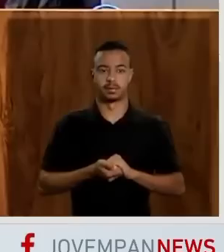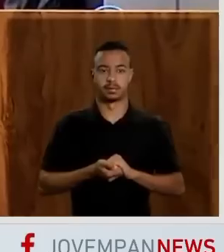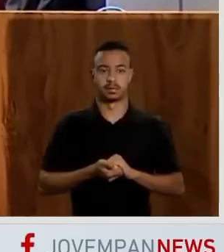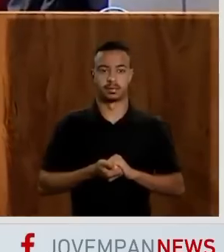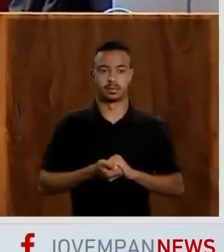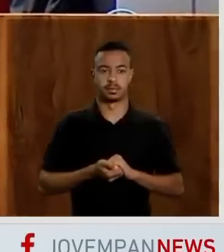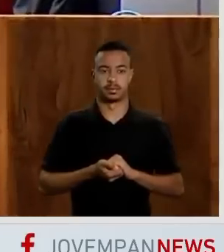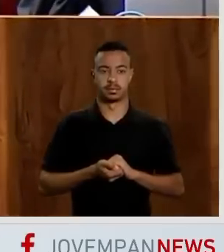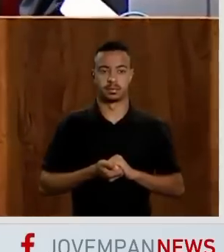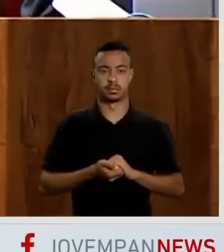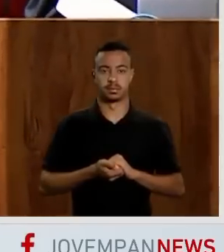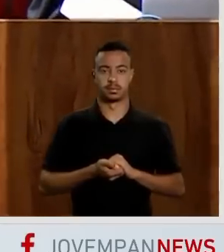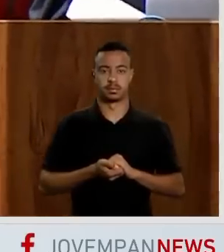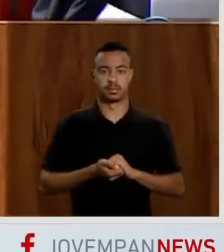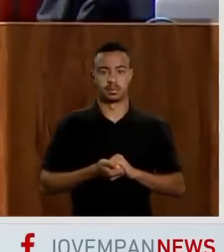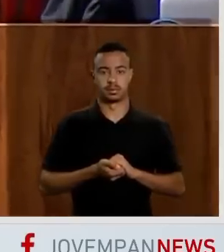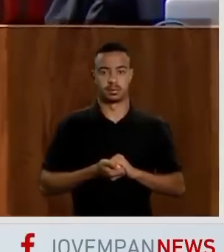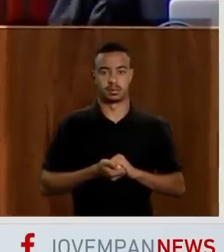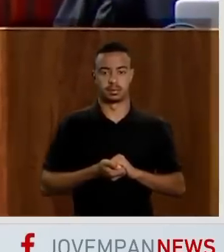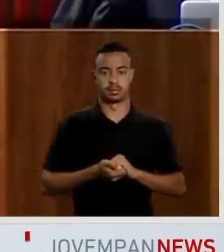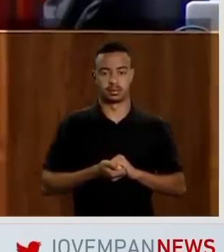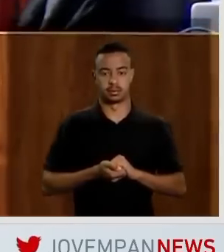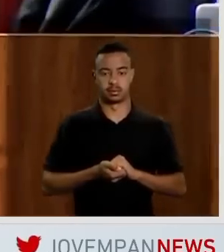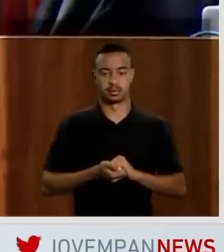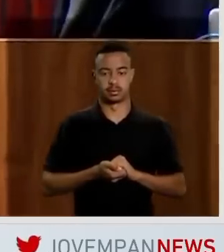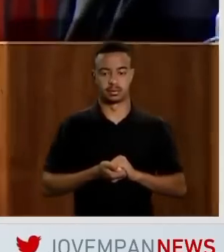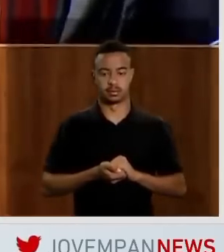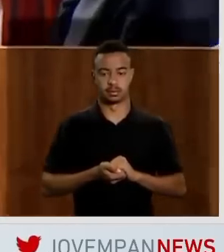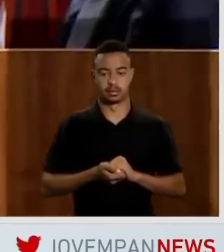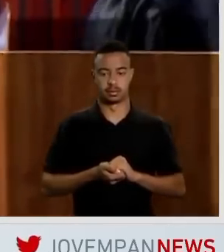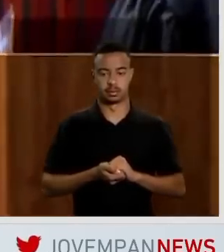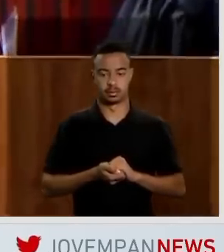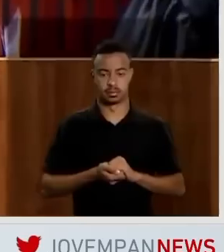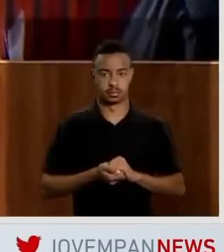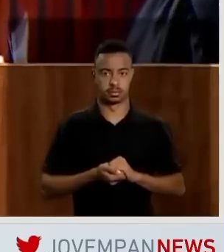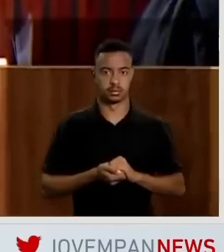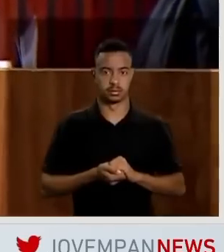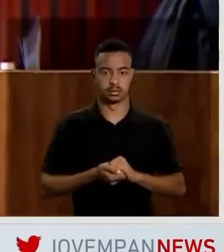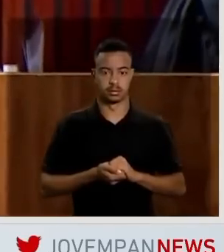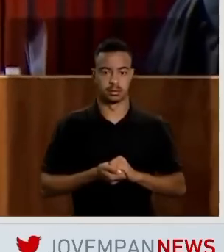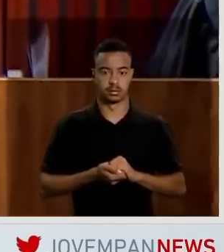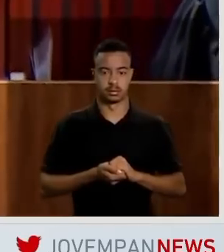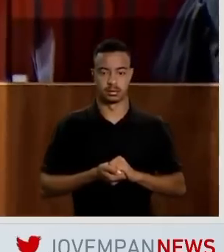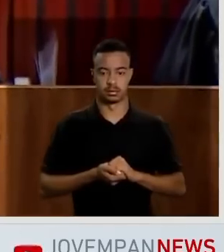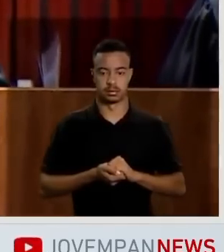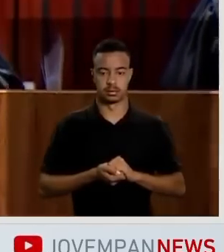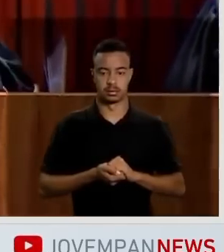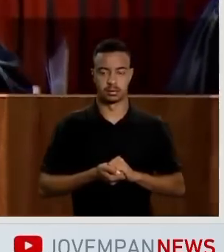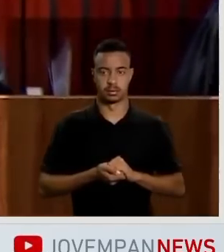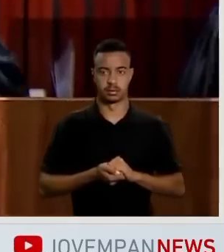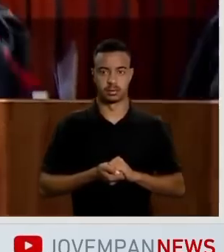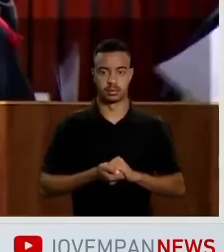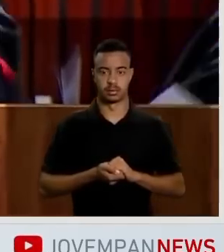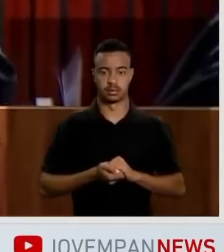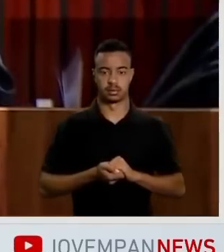Que não é uma conduta irrepreensível isso. Agora não é uma conduta irrepreensível. Isso vai contra o artigo 35 da